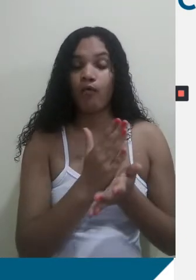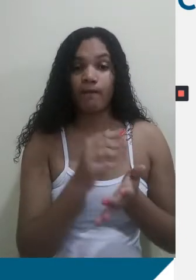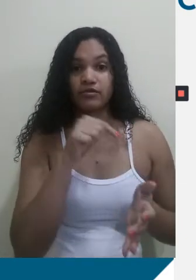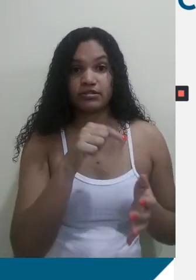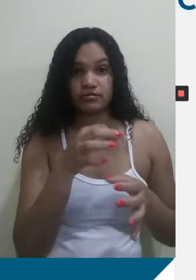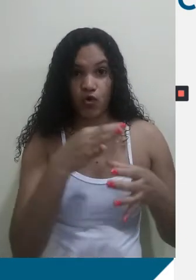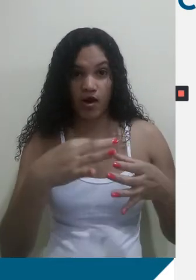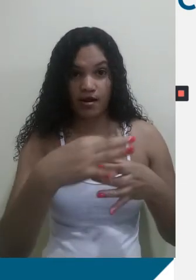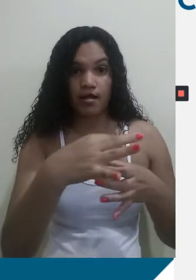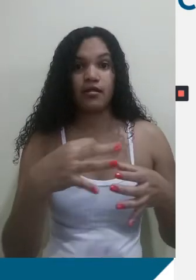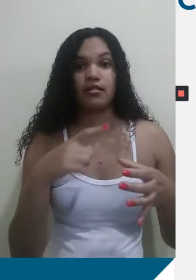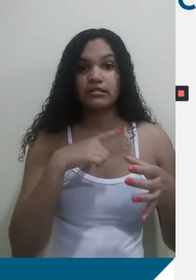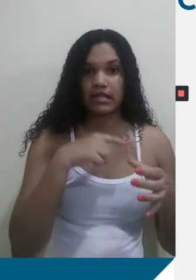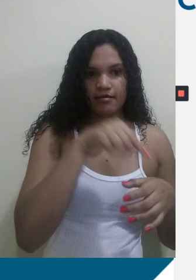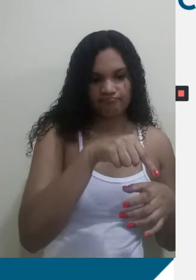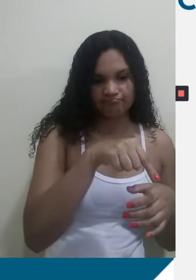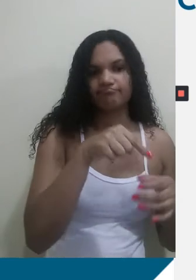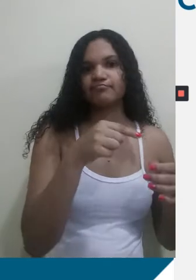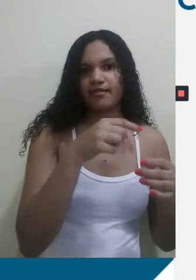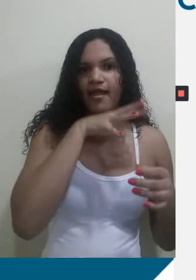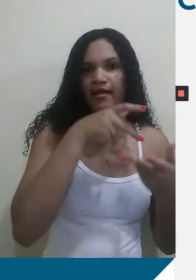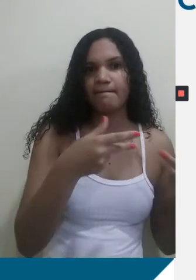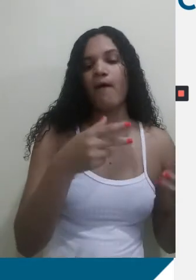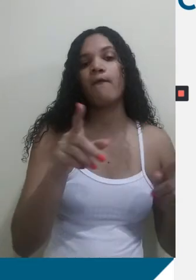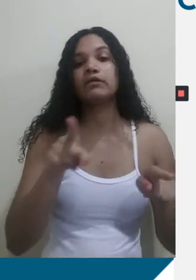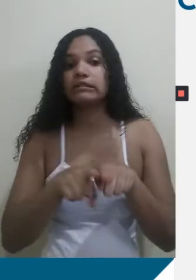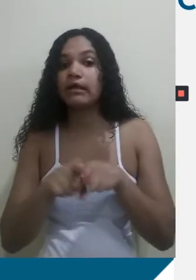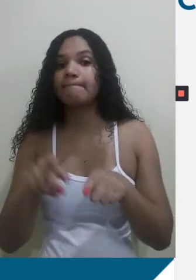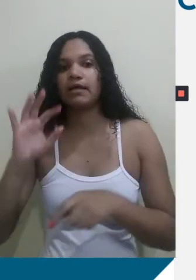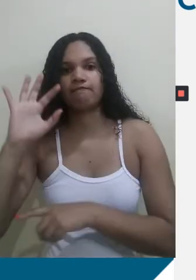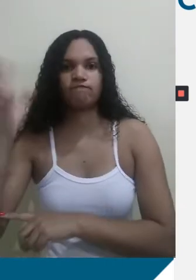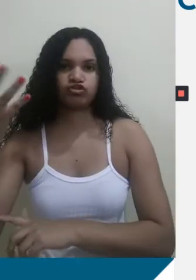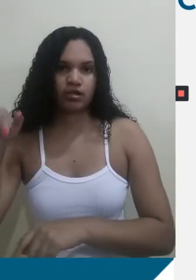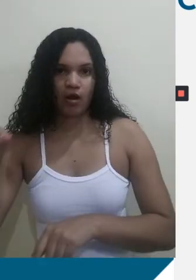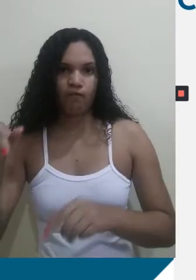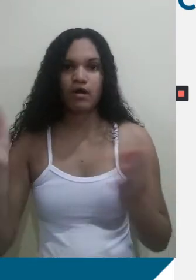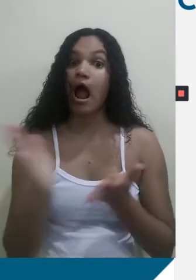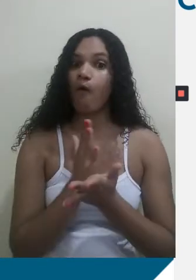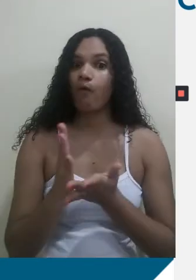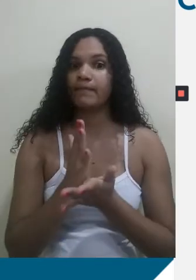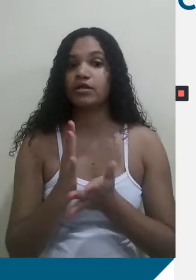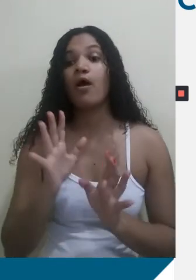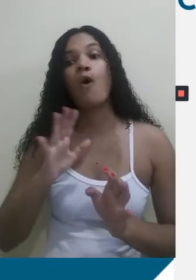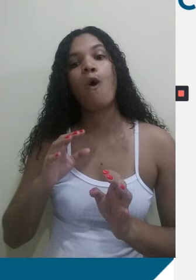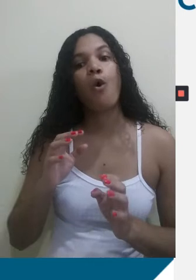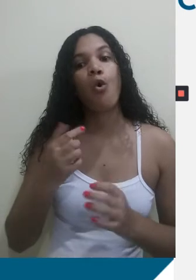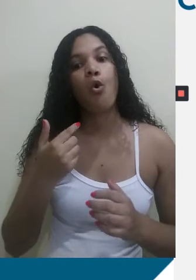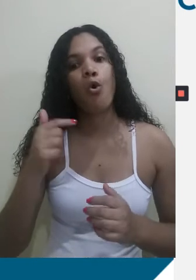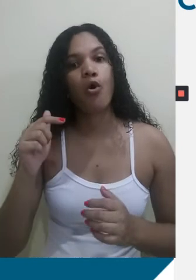presentes tanto na célula animal quanto na célula vegetal. Na semana passada, nós discutimos algumas